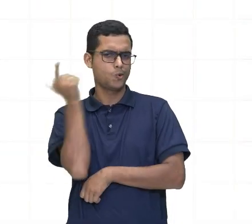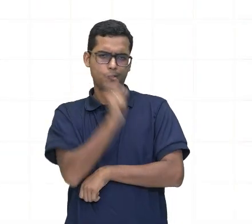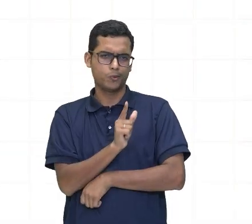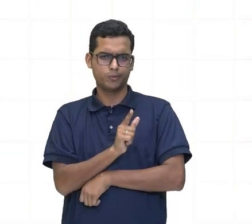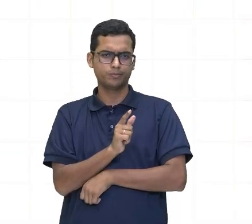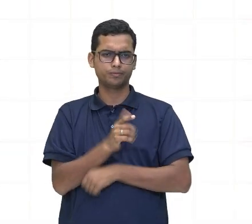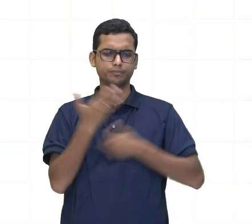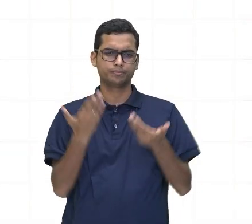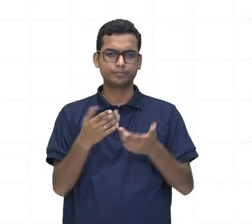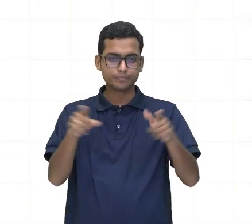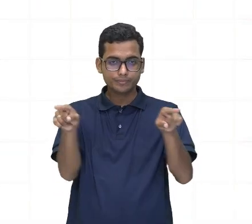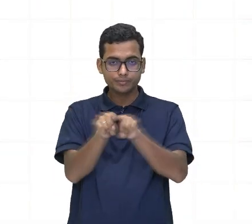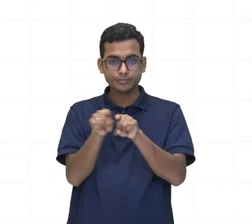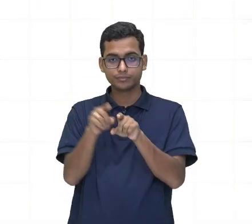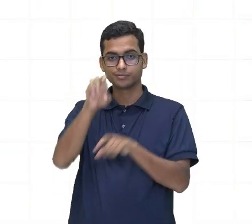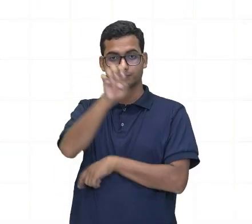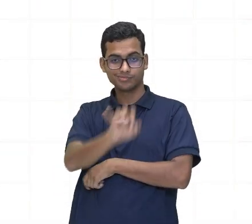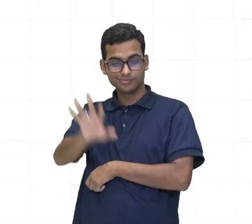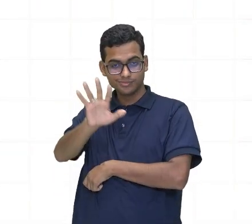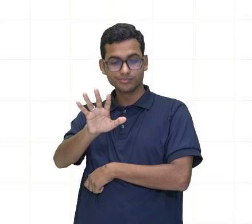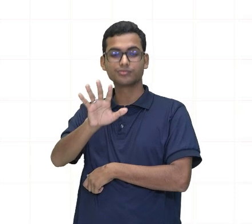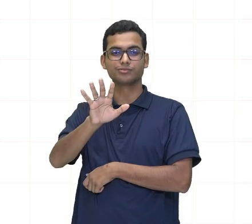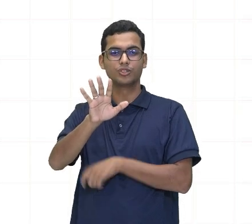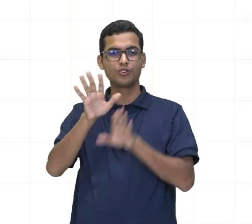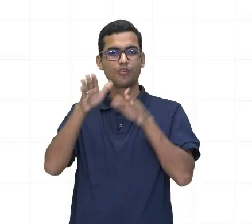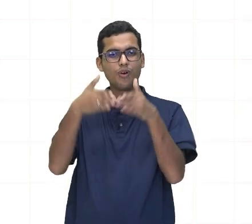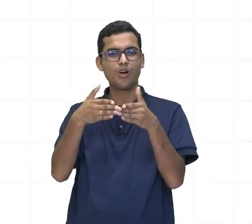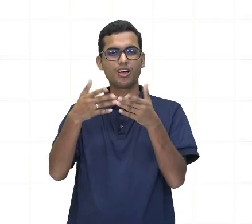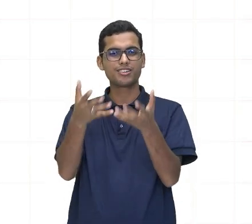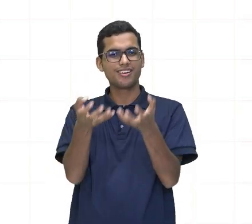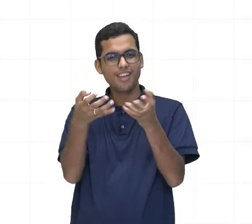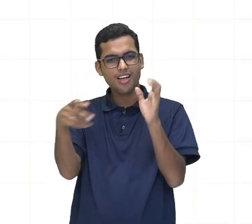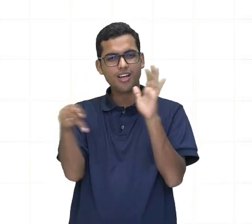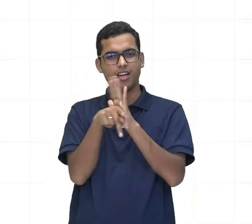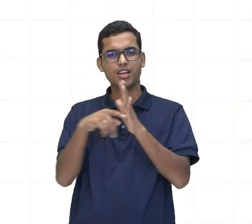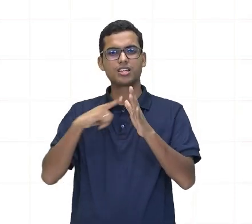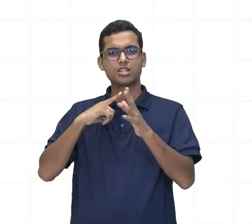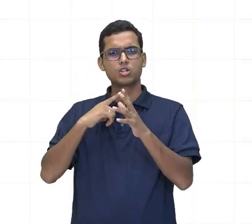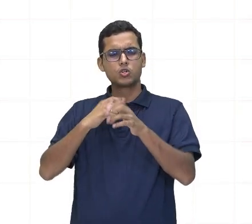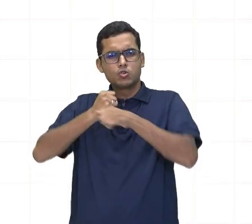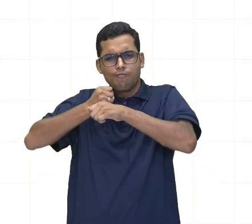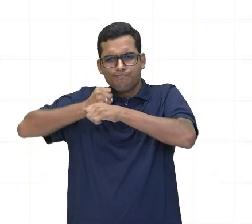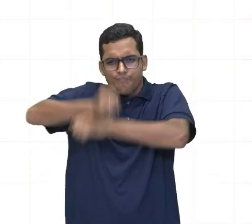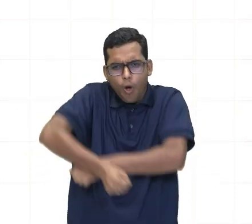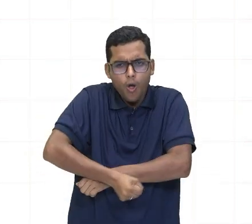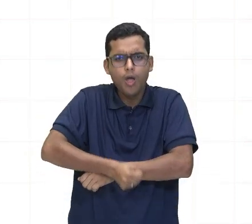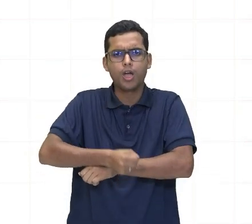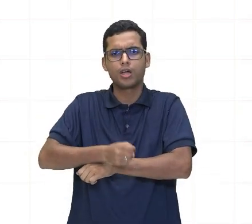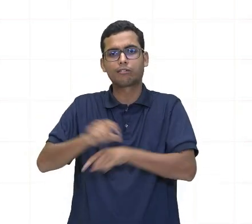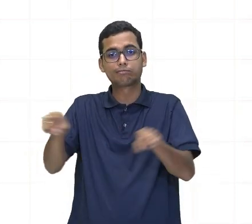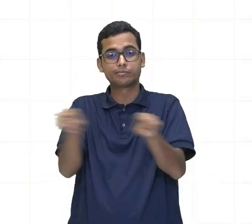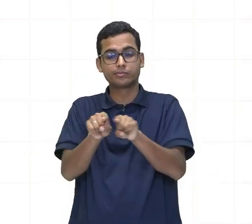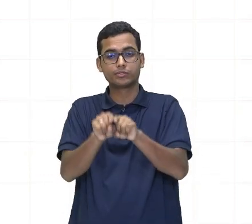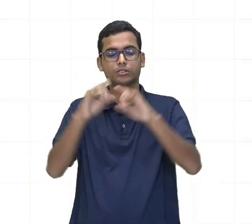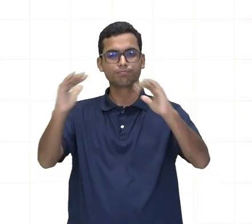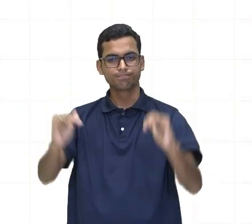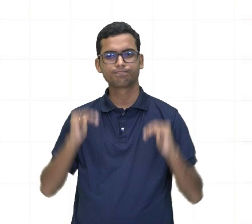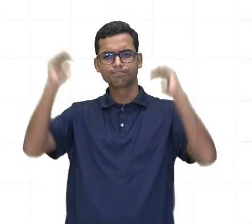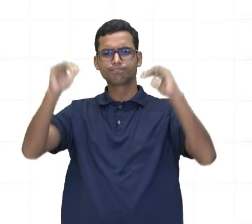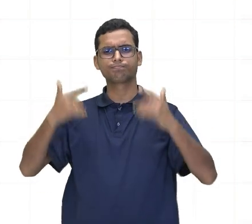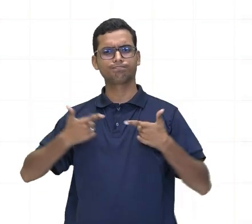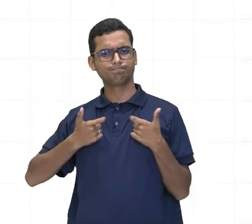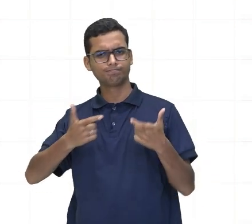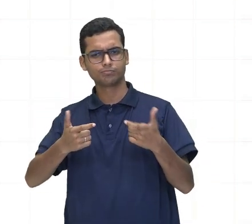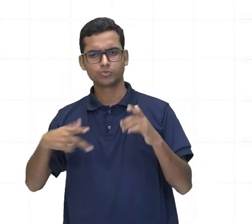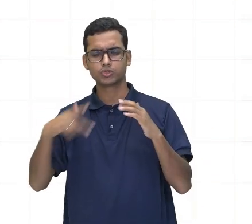a dominação pela força e superioridade bélica. O que é superioridade bélica, professora?